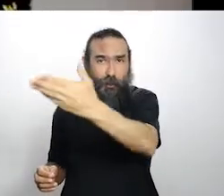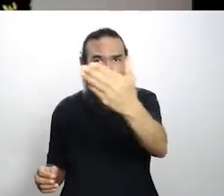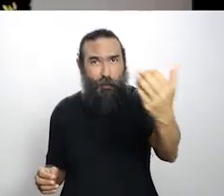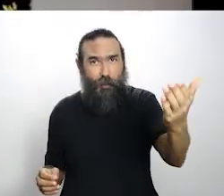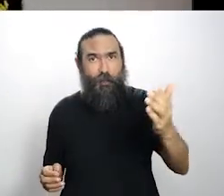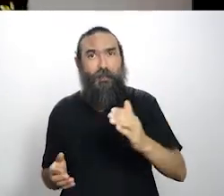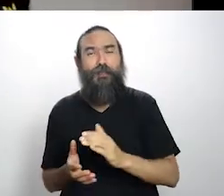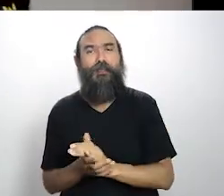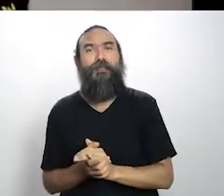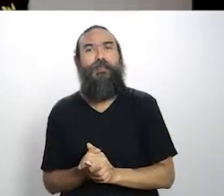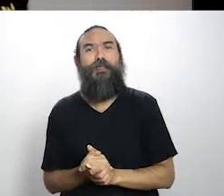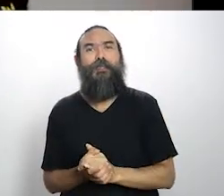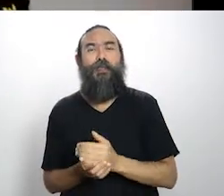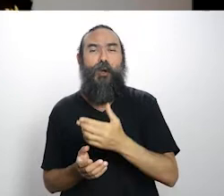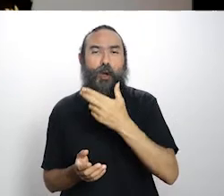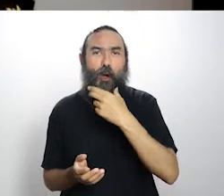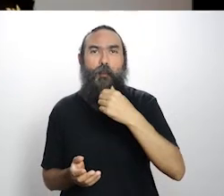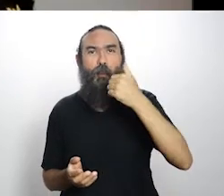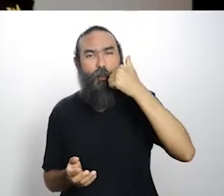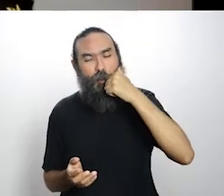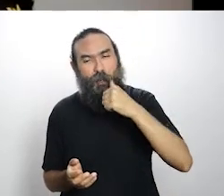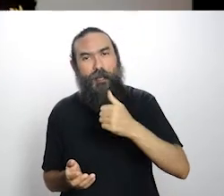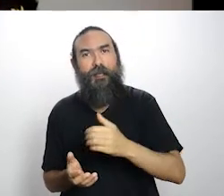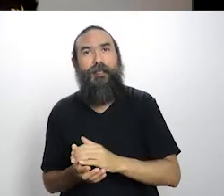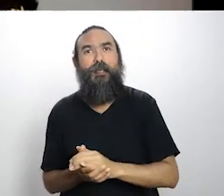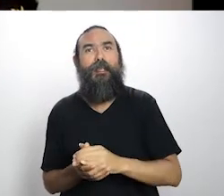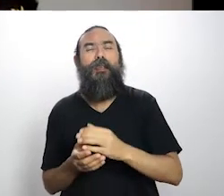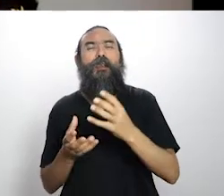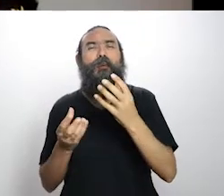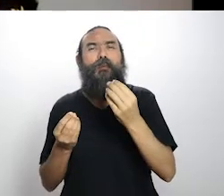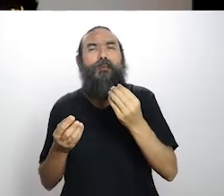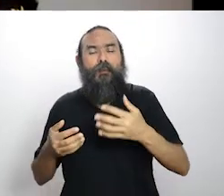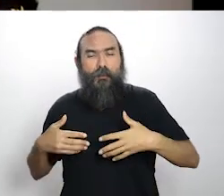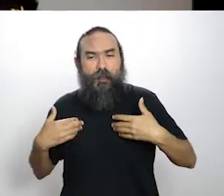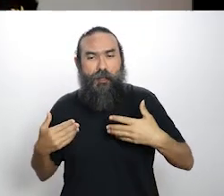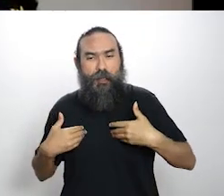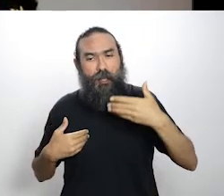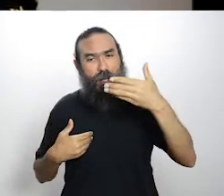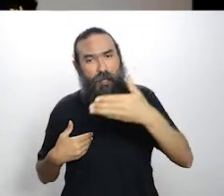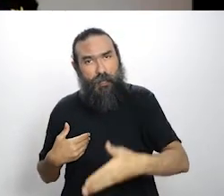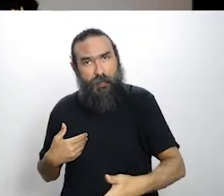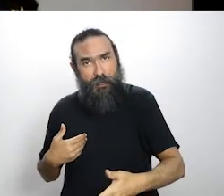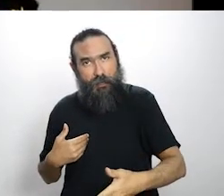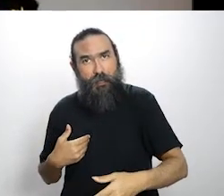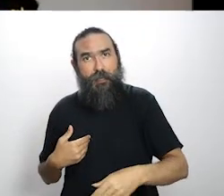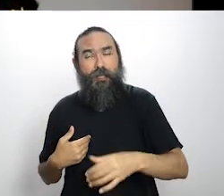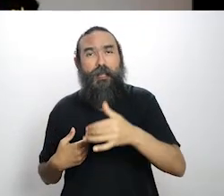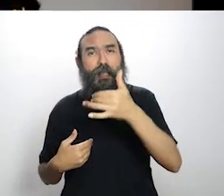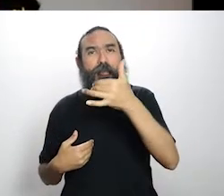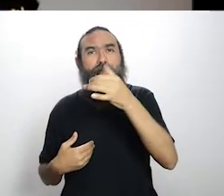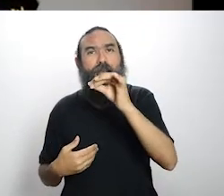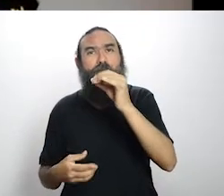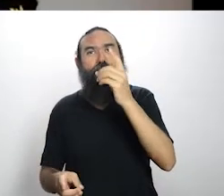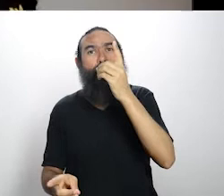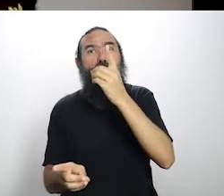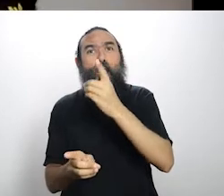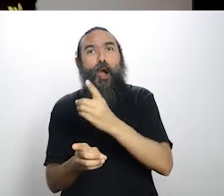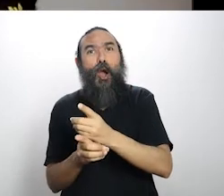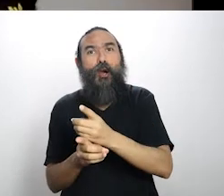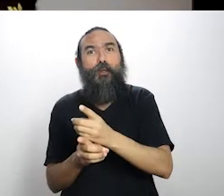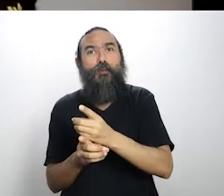a todos. É uma gratidão estar aqui nesse 10º